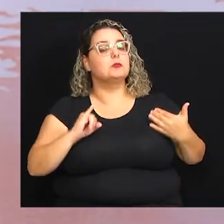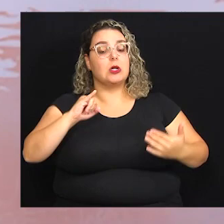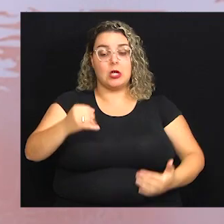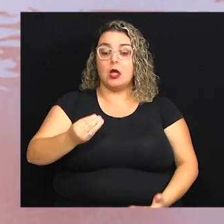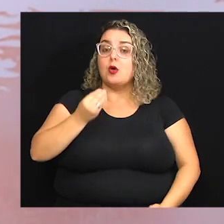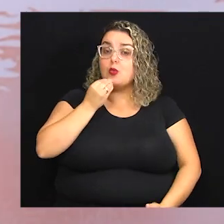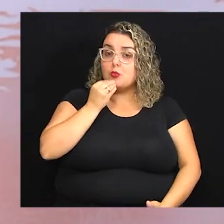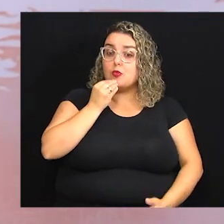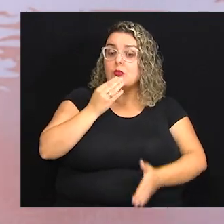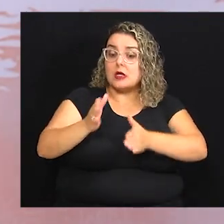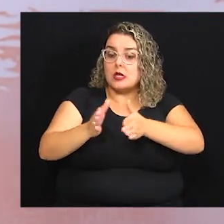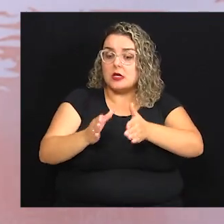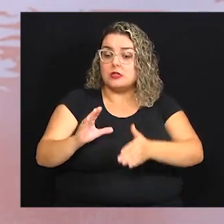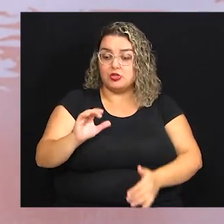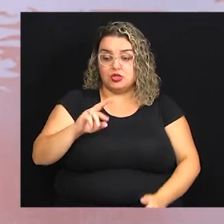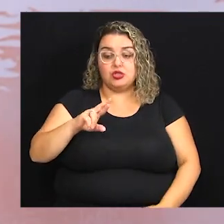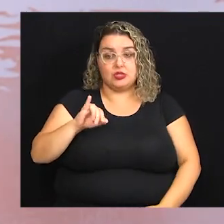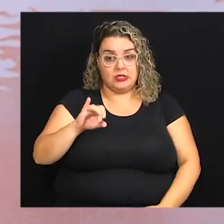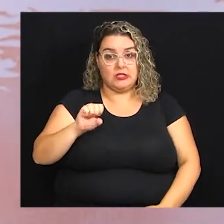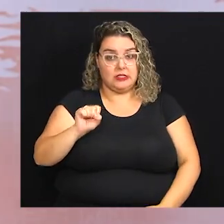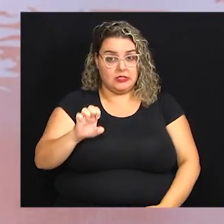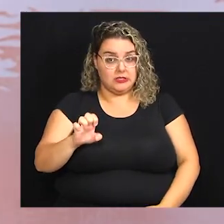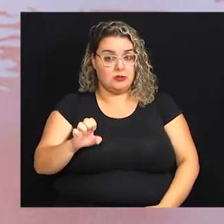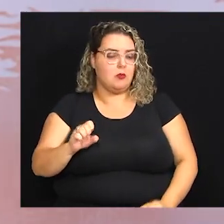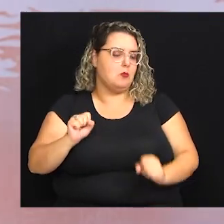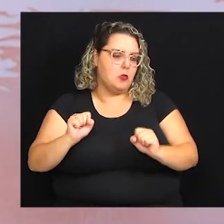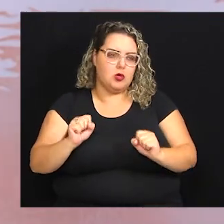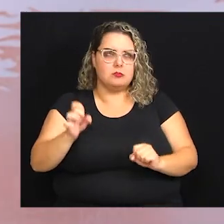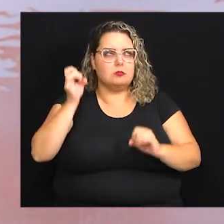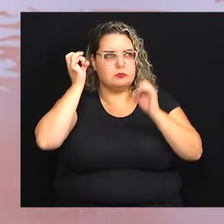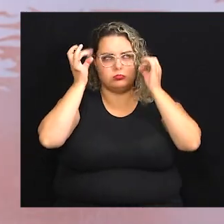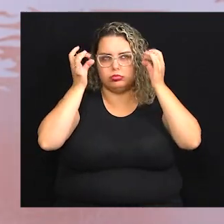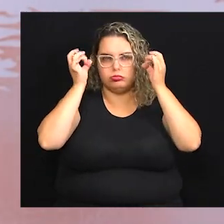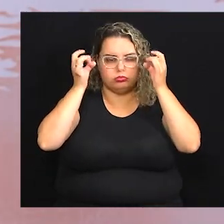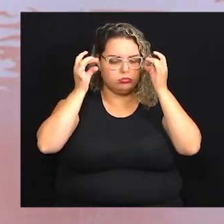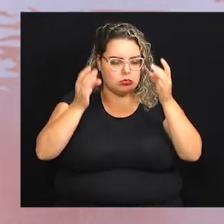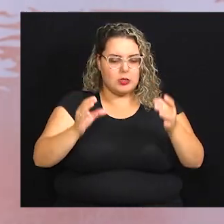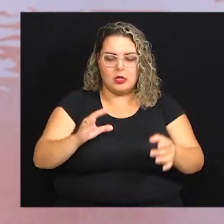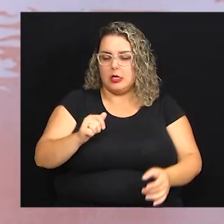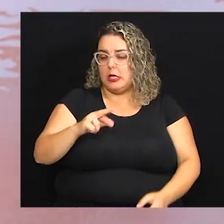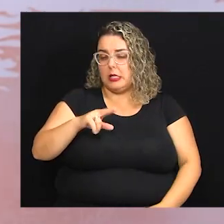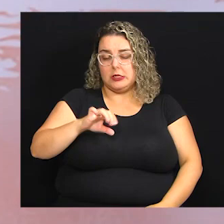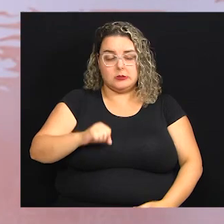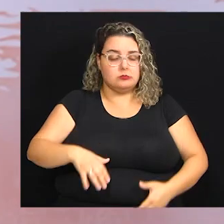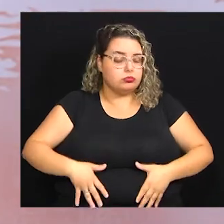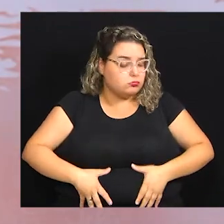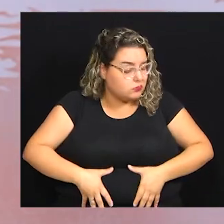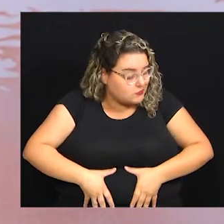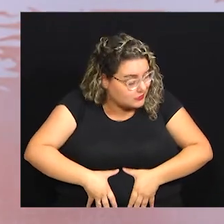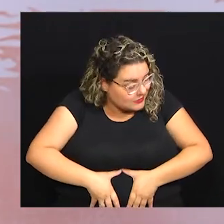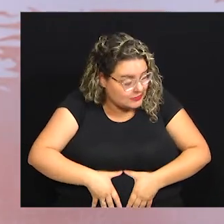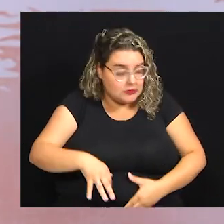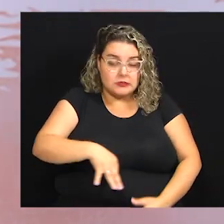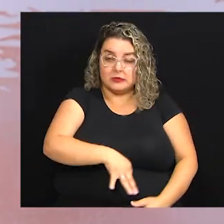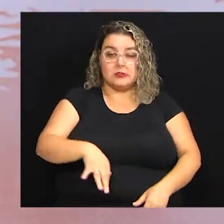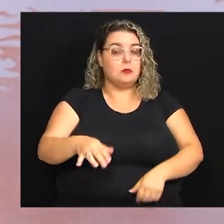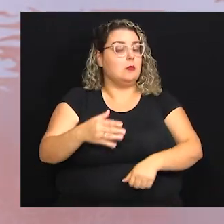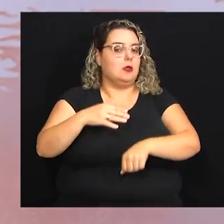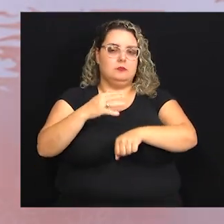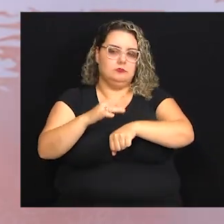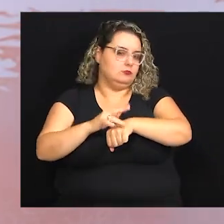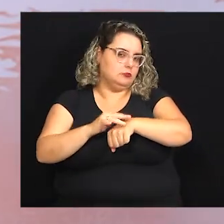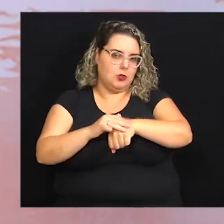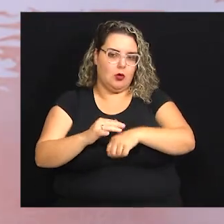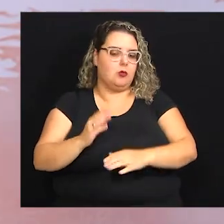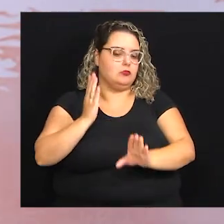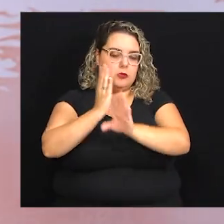e aproveitar esses momentos de crise, né? Quando eu falo crise, pode ser crise de dor de cabeça, crise de uma cólica intestinal, quem tem uma doença, ou